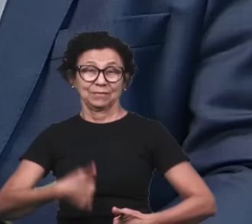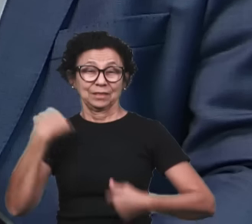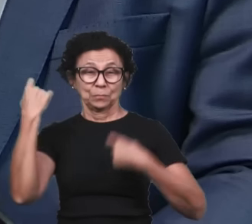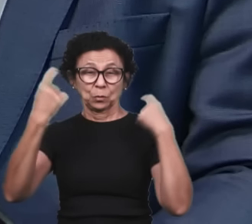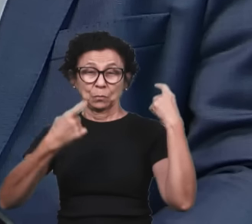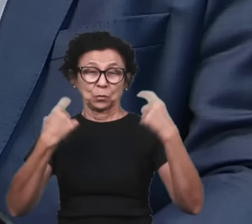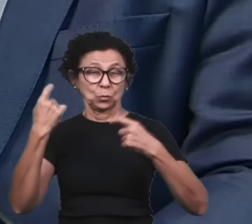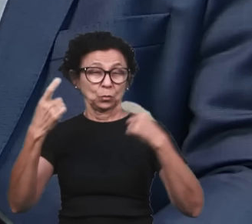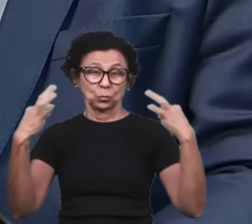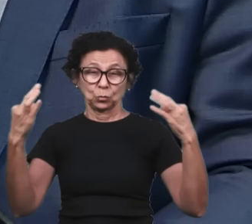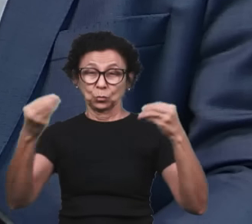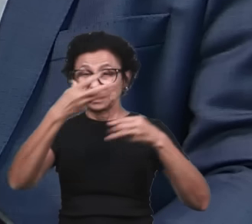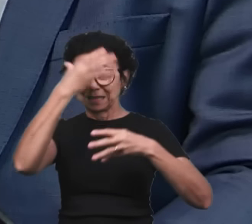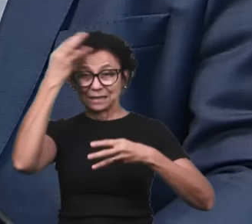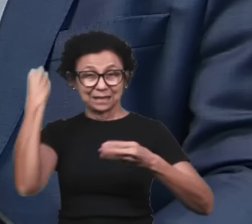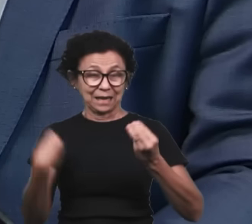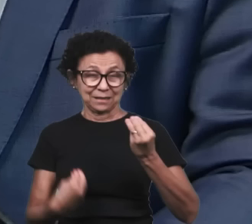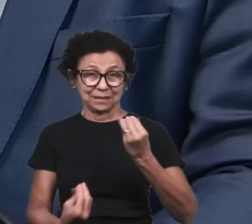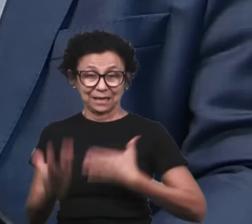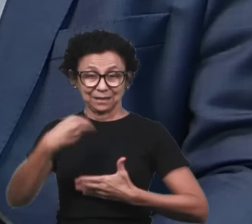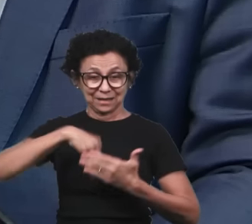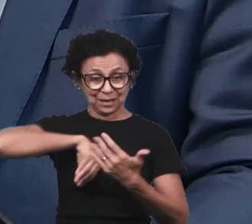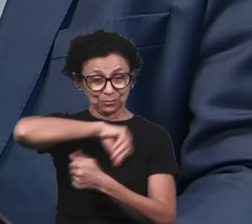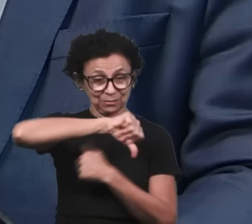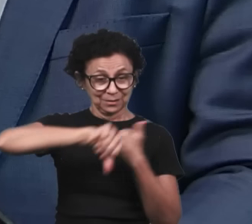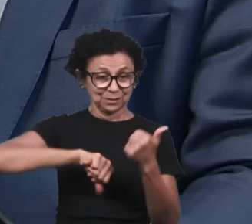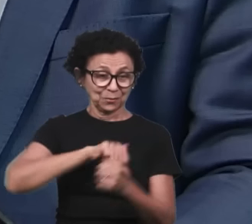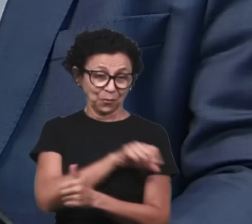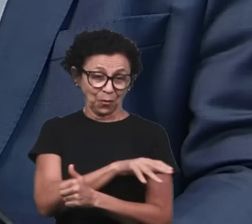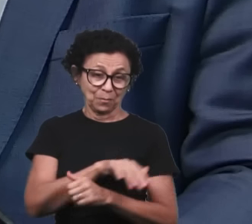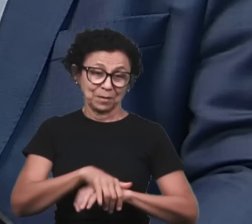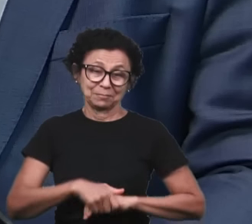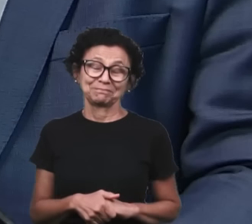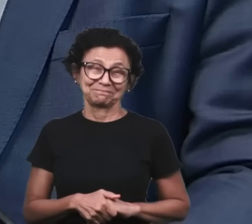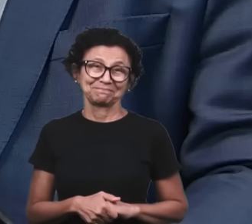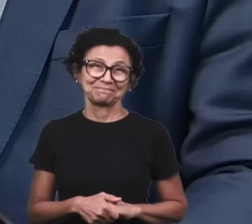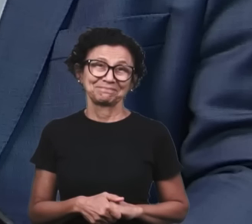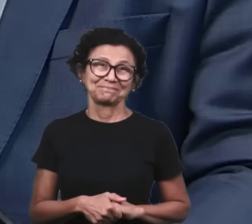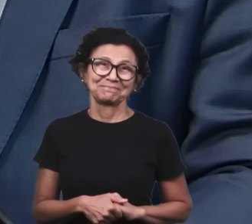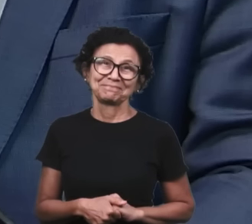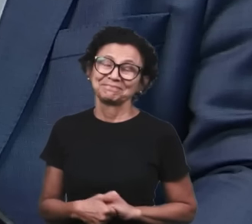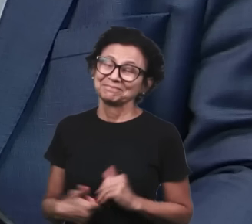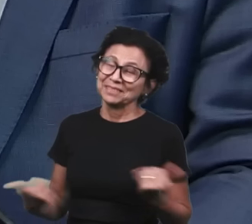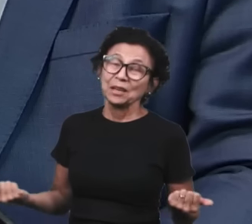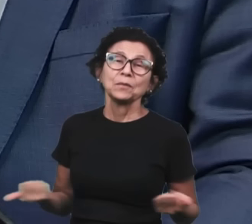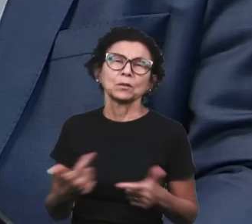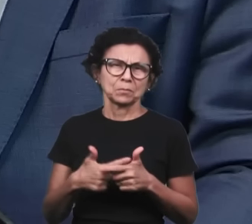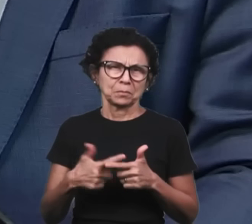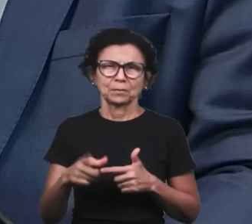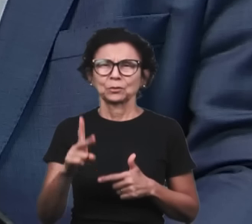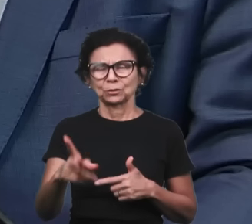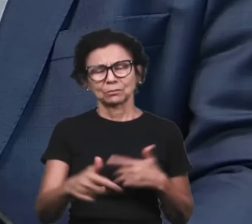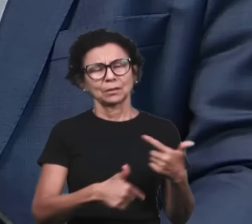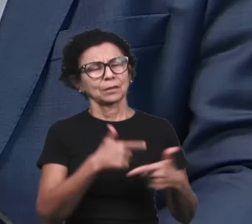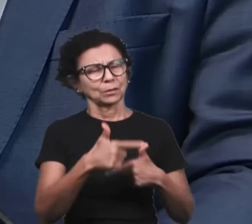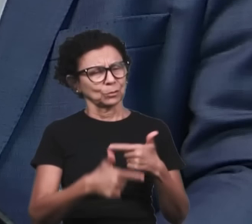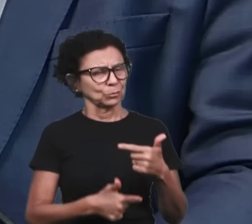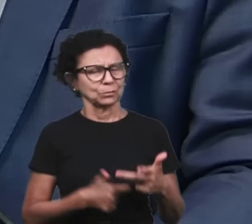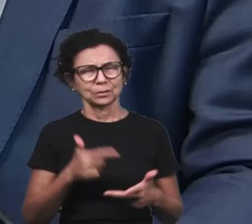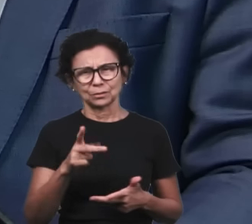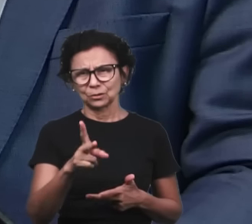uma transformação de dentro para fora. Então, não aconteceu nada. Meus problemas continuaram, as lutas, tudo a